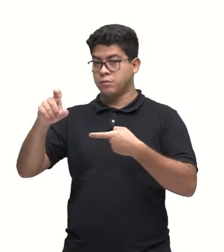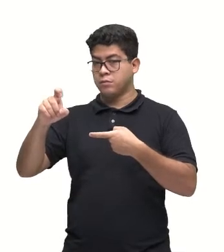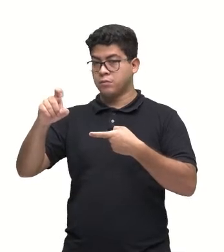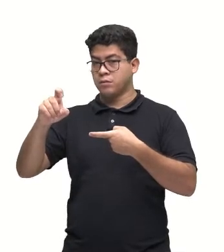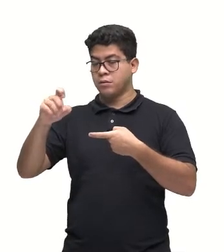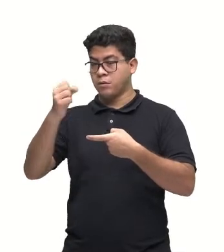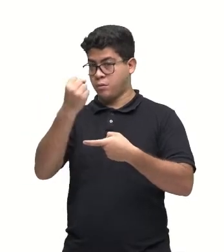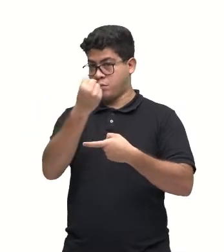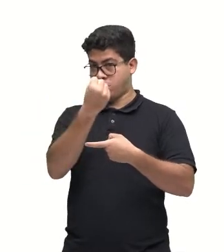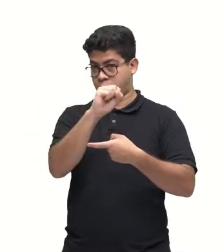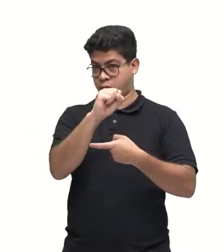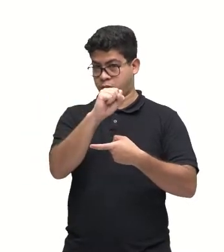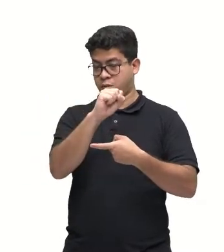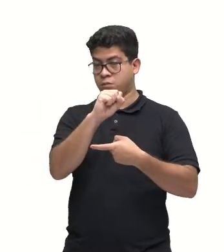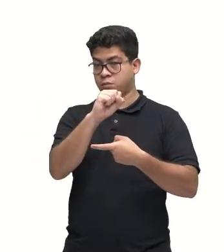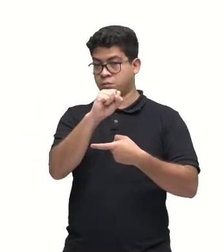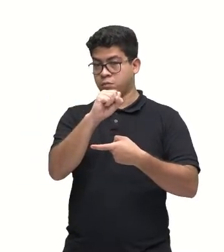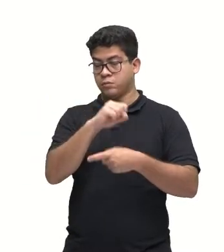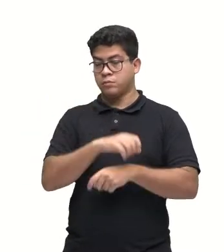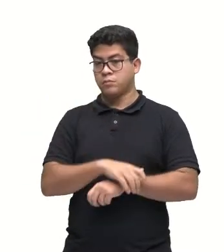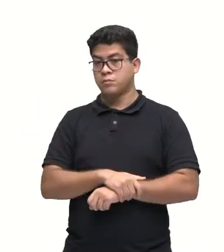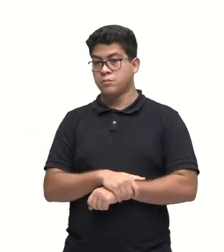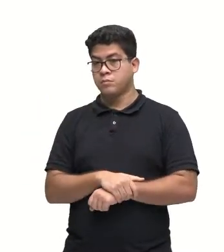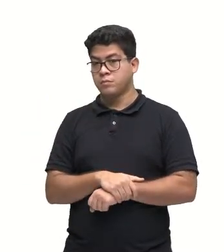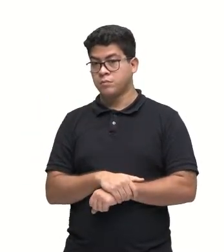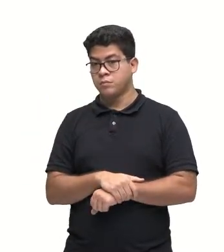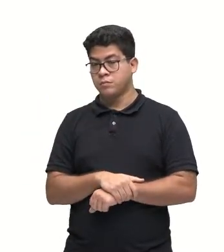X vezes 8 vai ser igual a